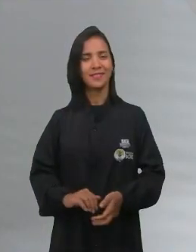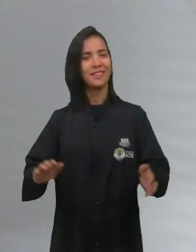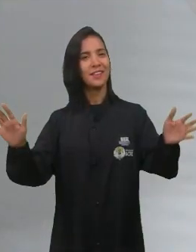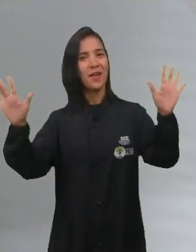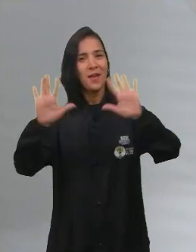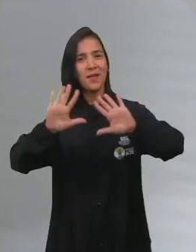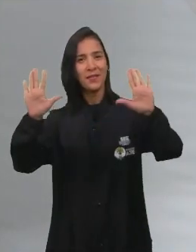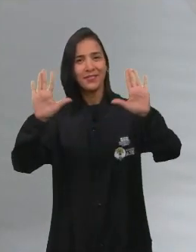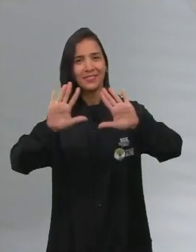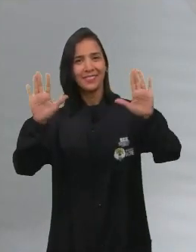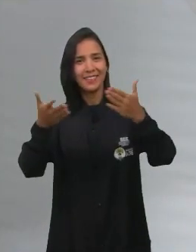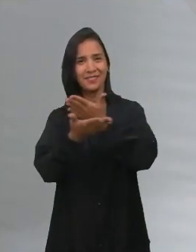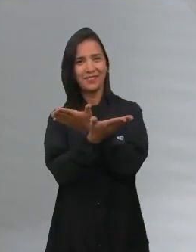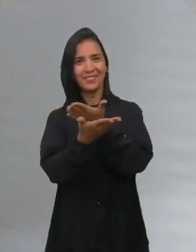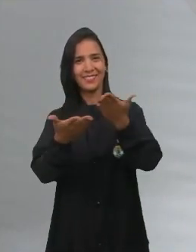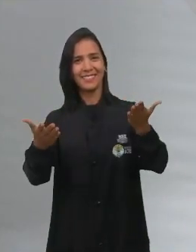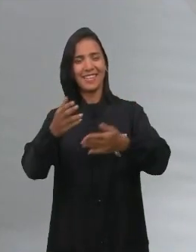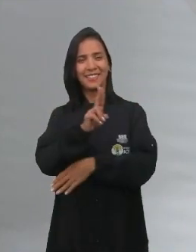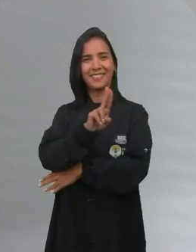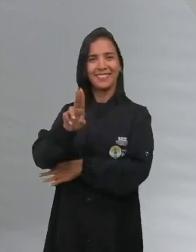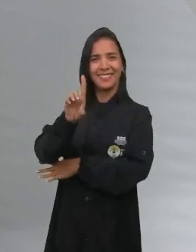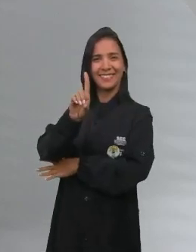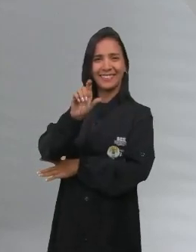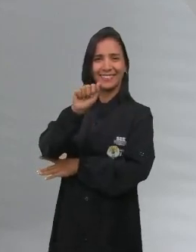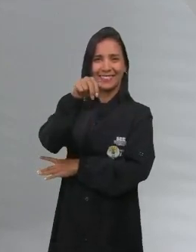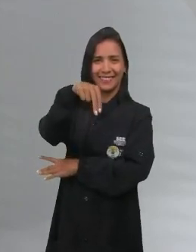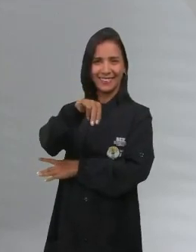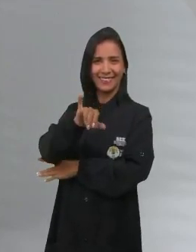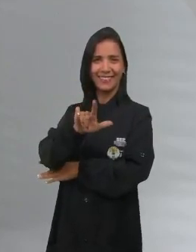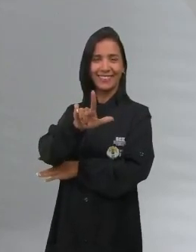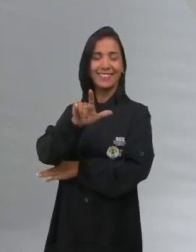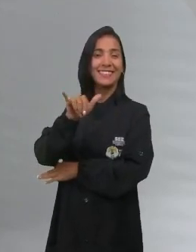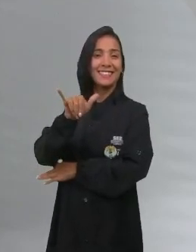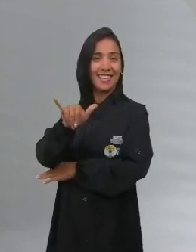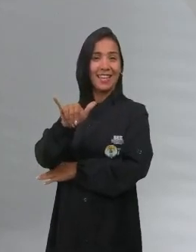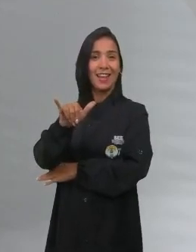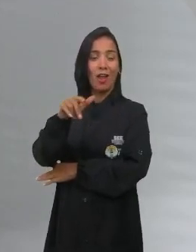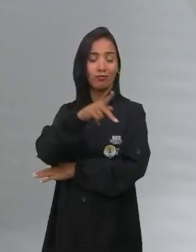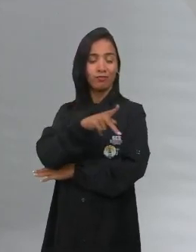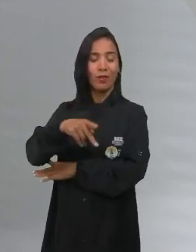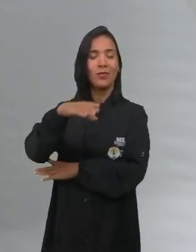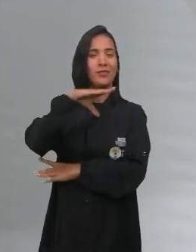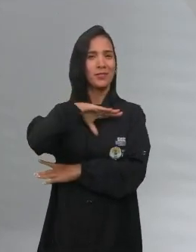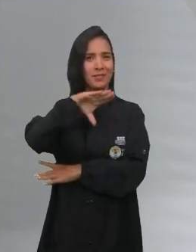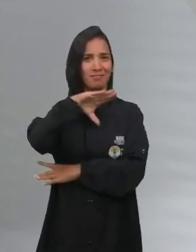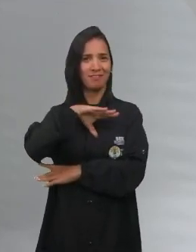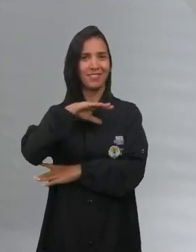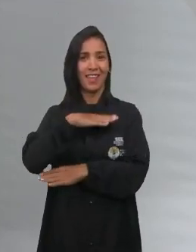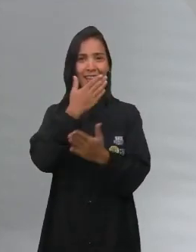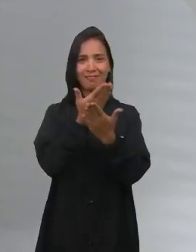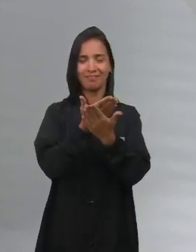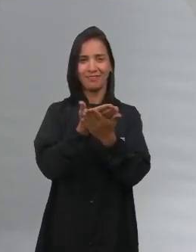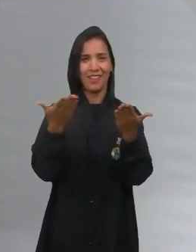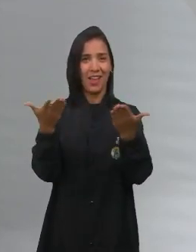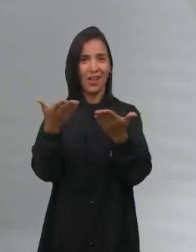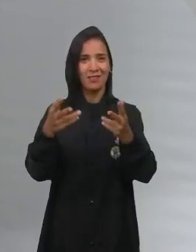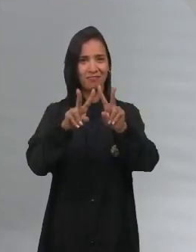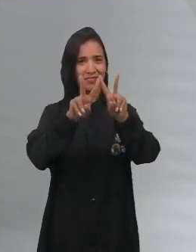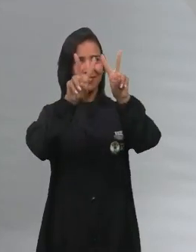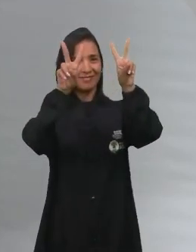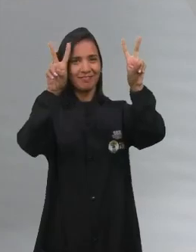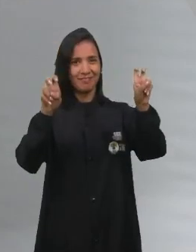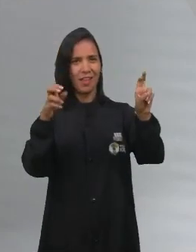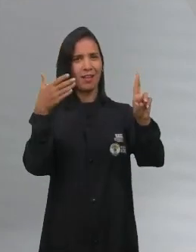Olá, pessoal! Meu nome é Daniele Ximenes, professora de língua portuguesa. Na aula de hoje, nós falaremos sobre